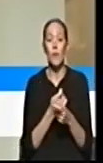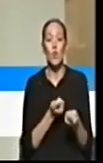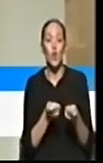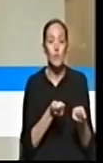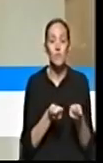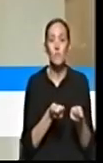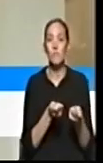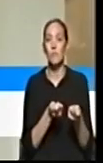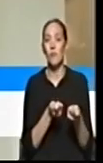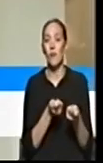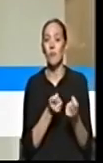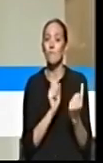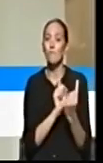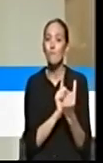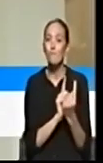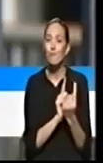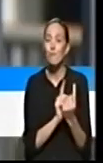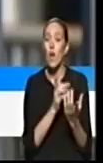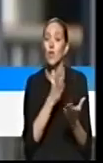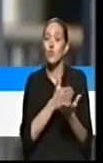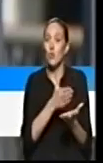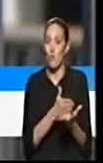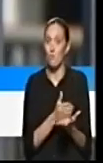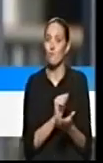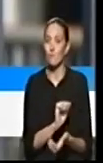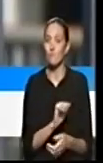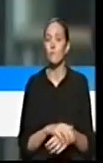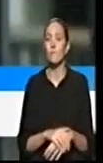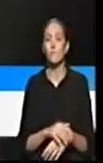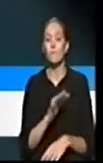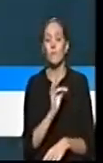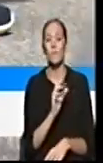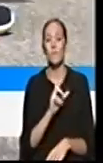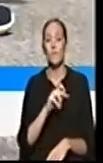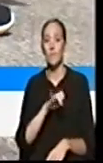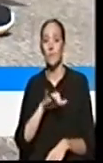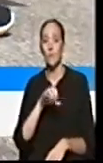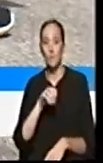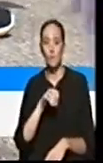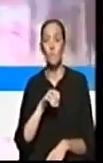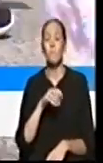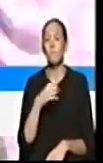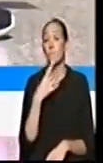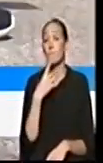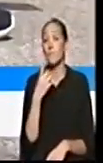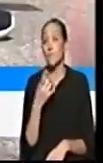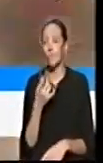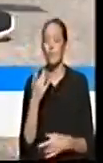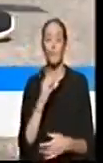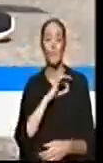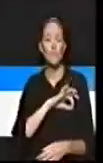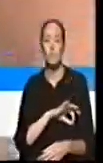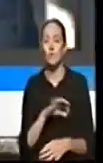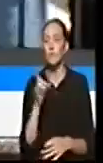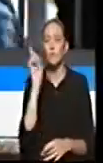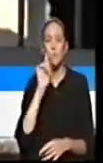organizacional, de assessoria à própria escola. Francisco Miranda Rodrigues entende que estes profissionais são fundamentais na seleção